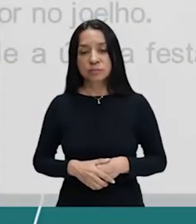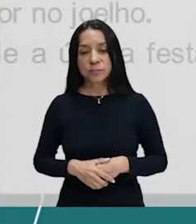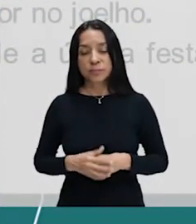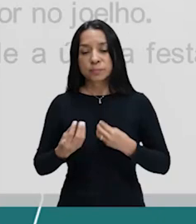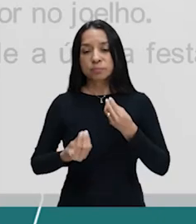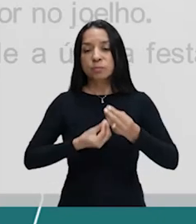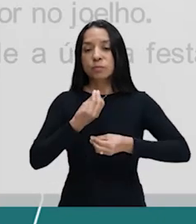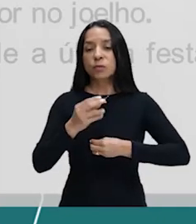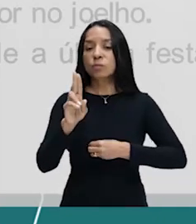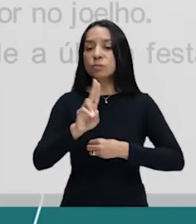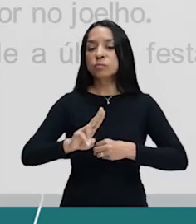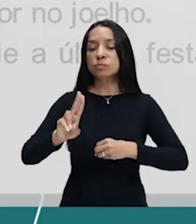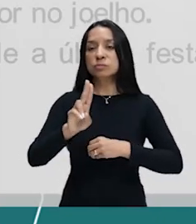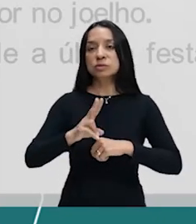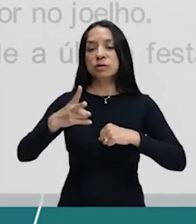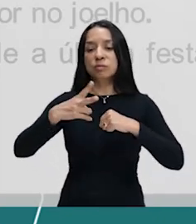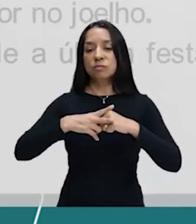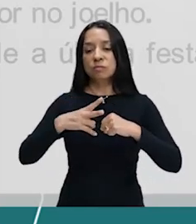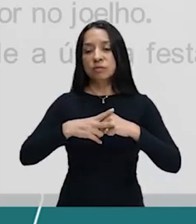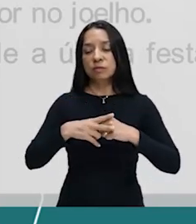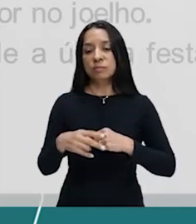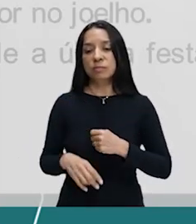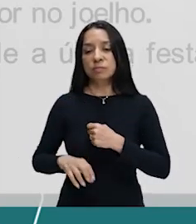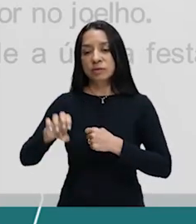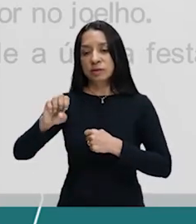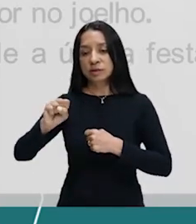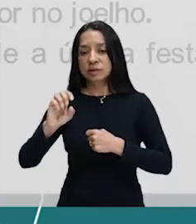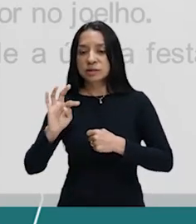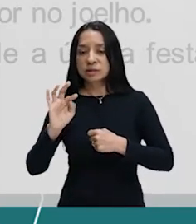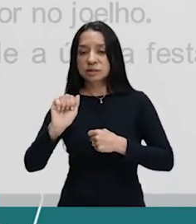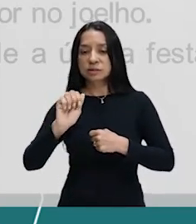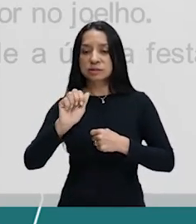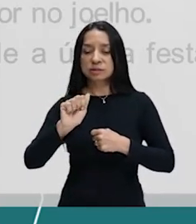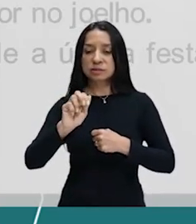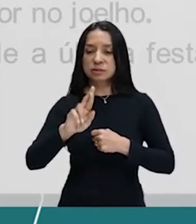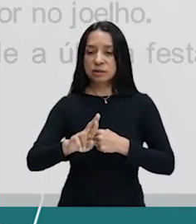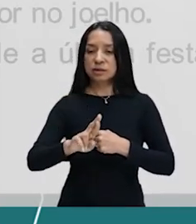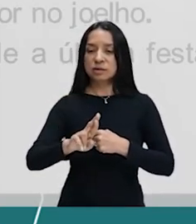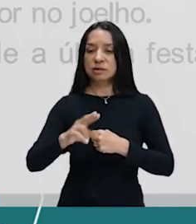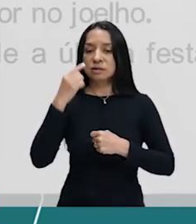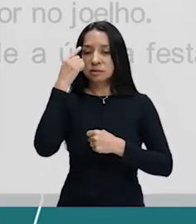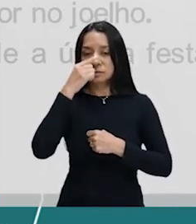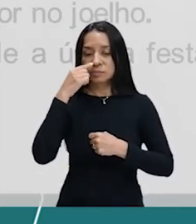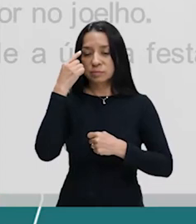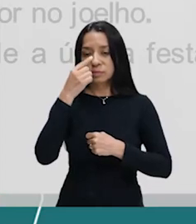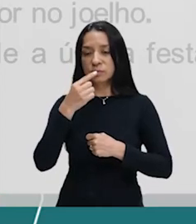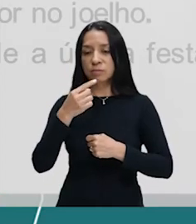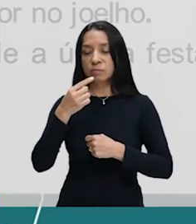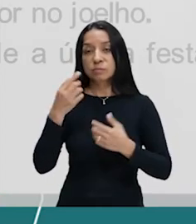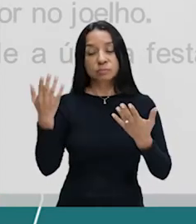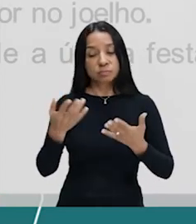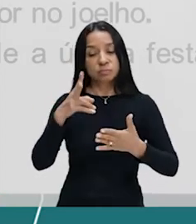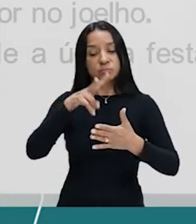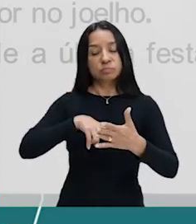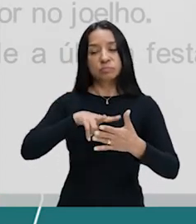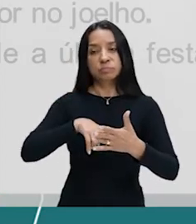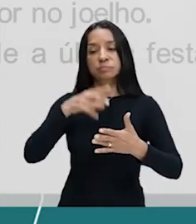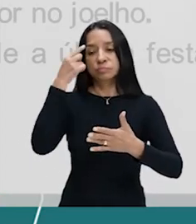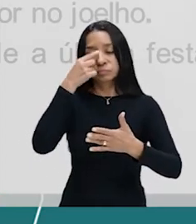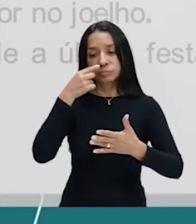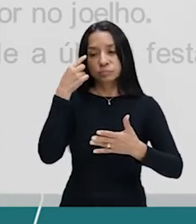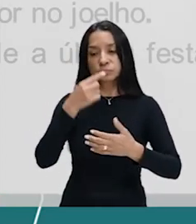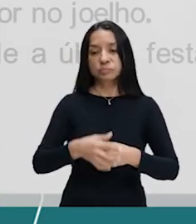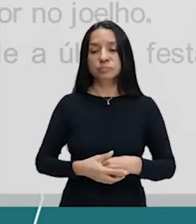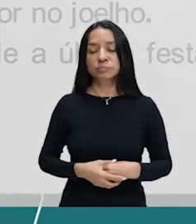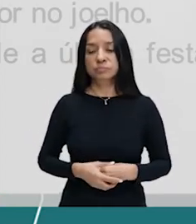Como utilizar el verbo estar em espanhol? Bem, para hablar sobre estado de ânimo,